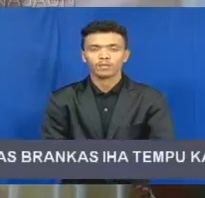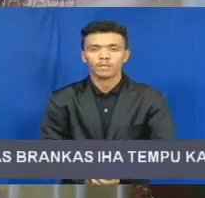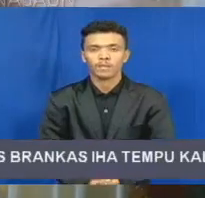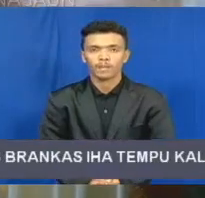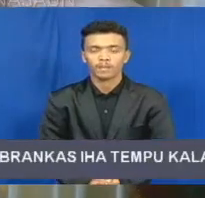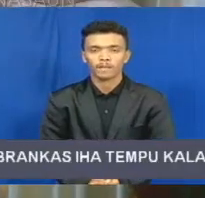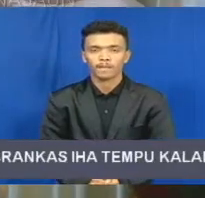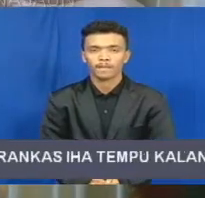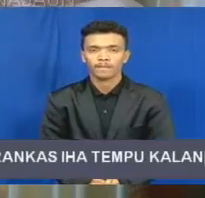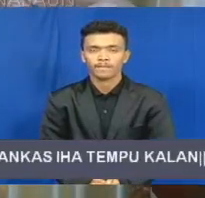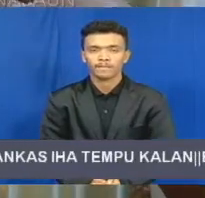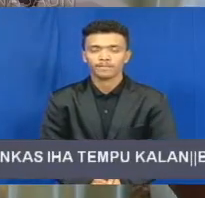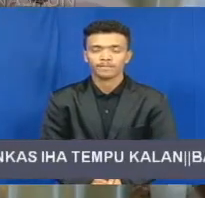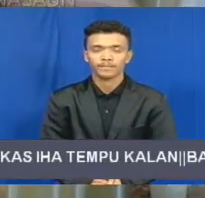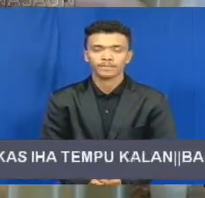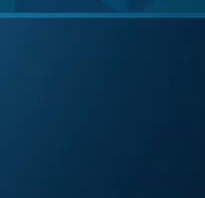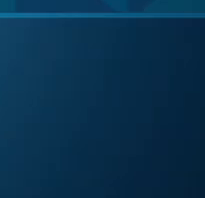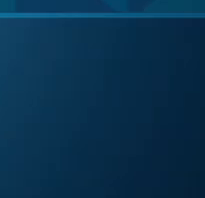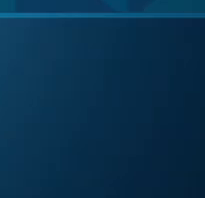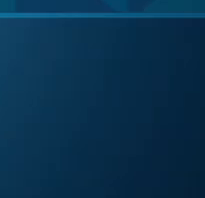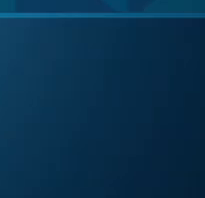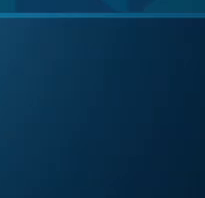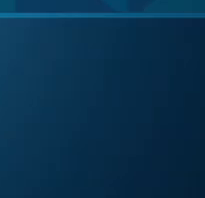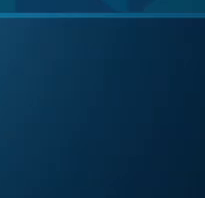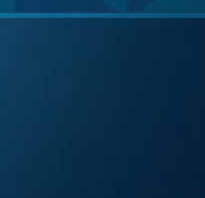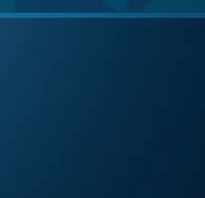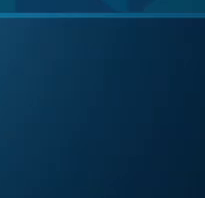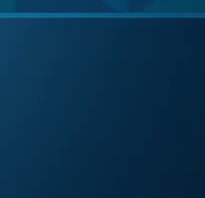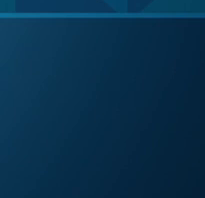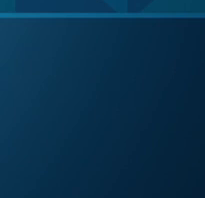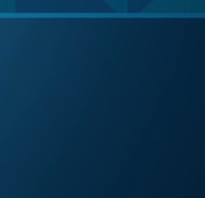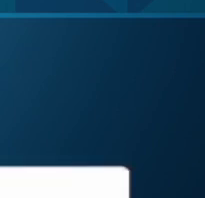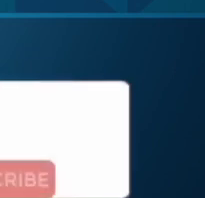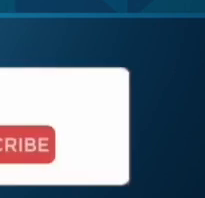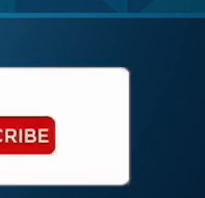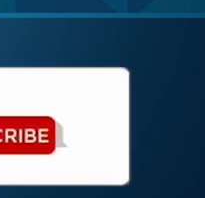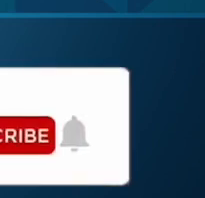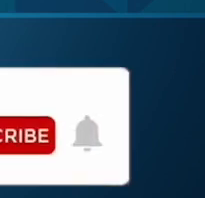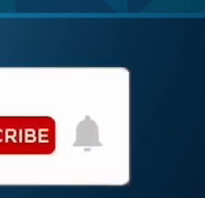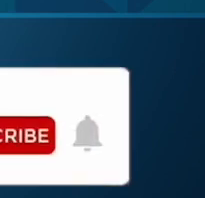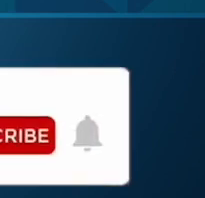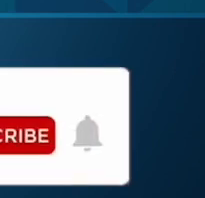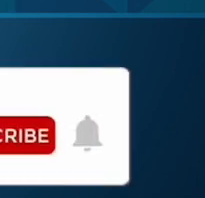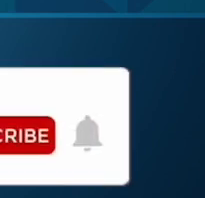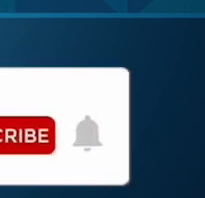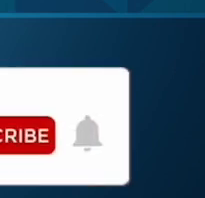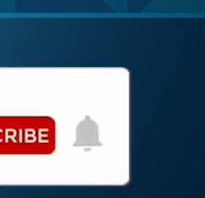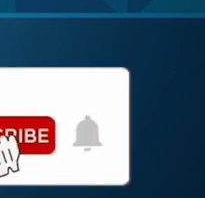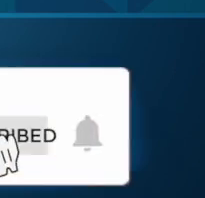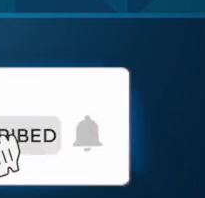Moraes, Alexander dos Santos, RTTL. Atuhetan informação factuais no atuais, que te